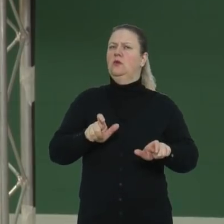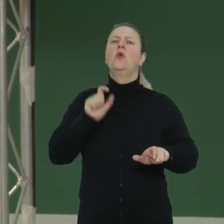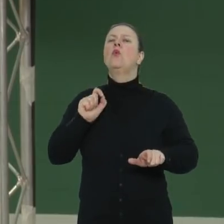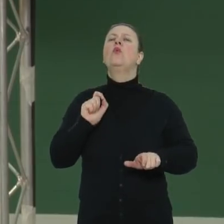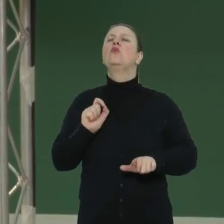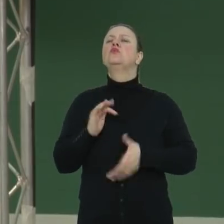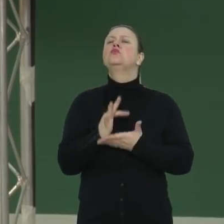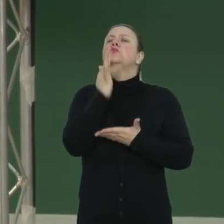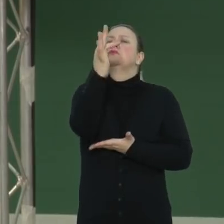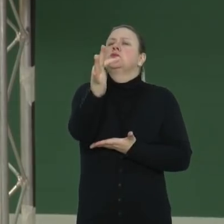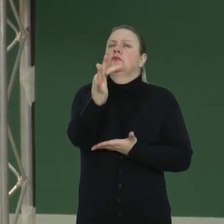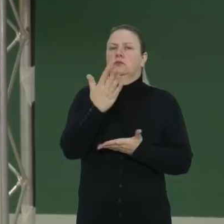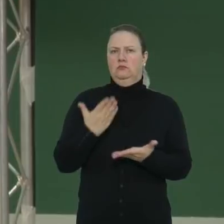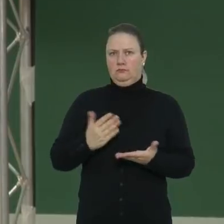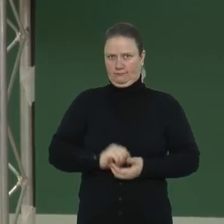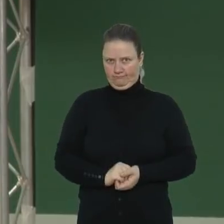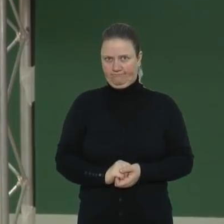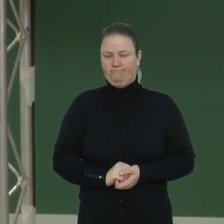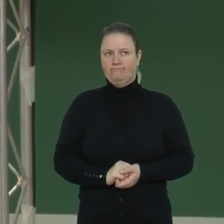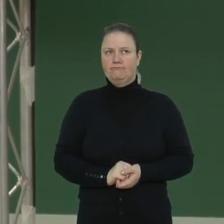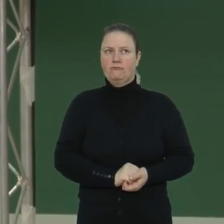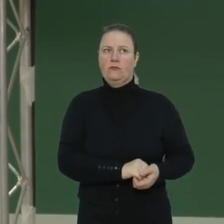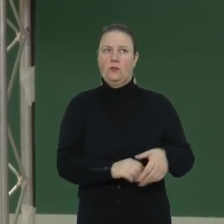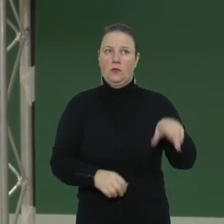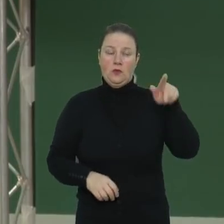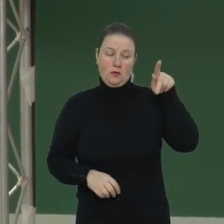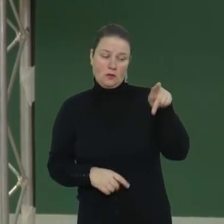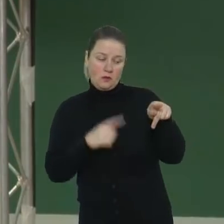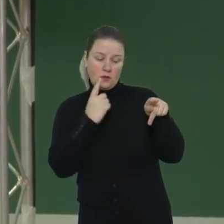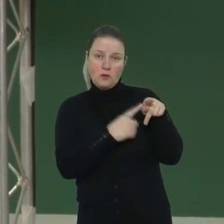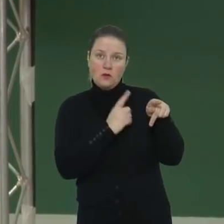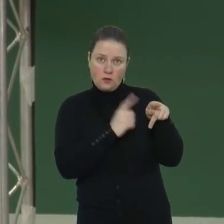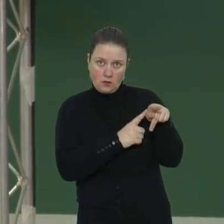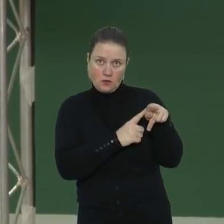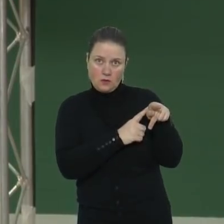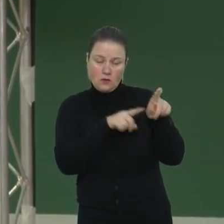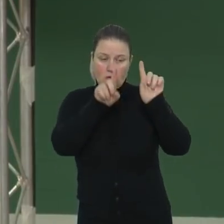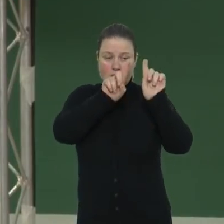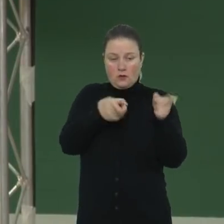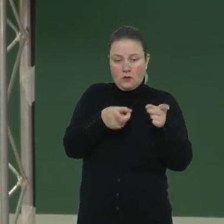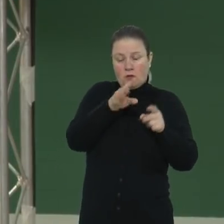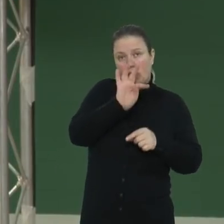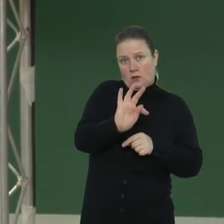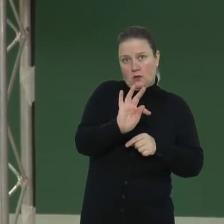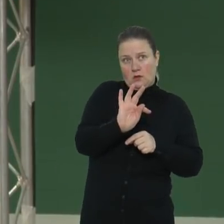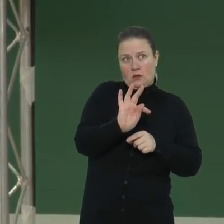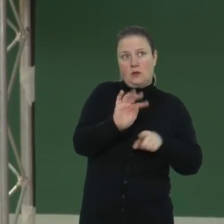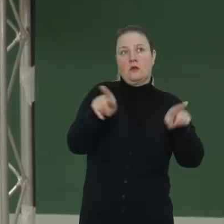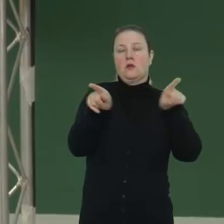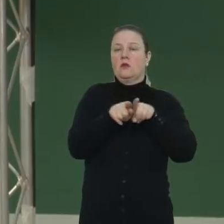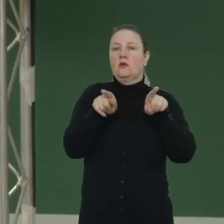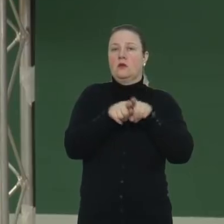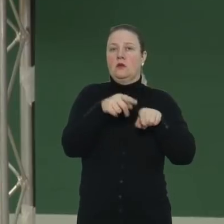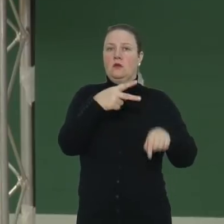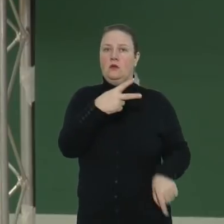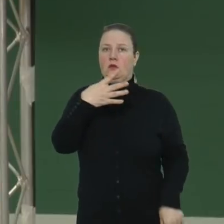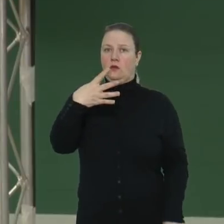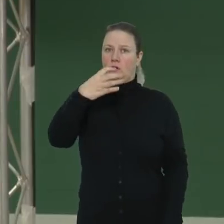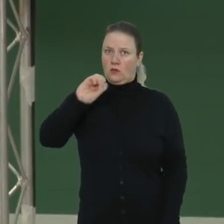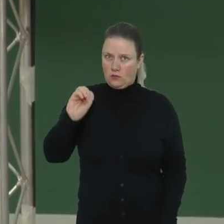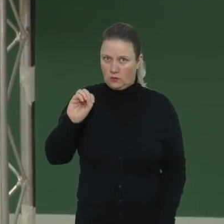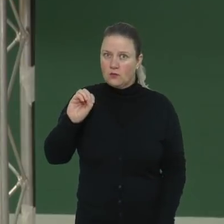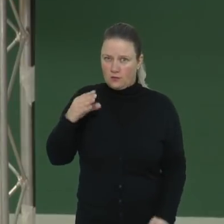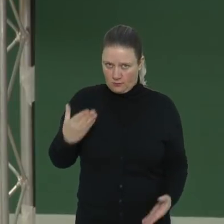coloquei uma dica para vocês ali, que o P, a população em relação ao tempo, vai ser 240, mas informações para ficar mais fácil para